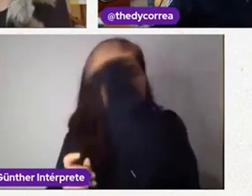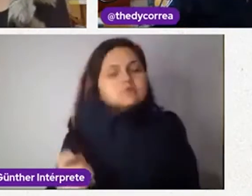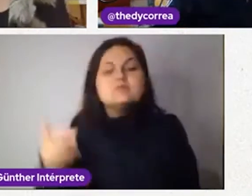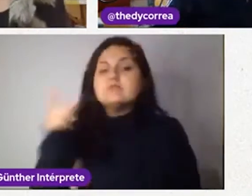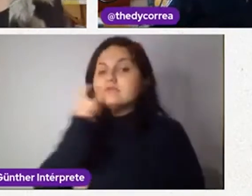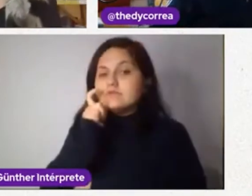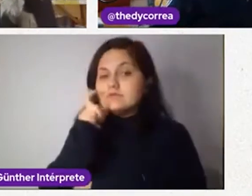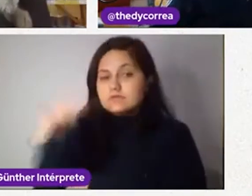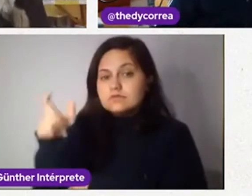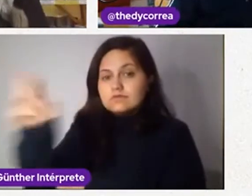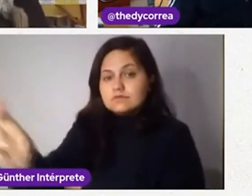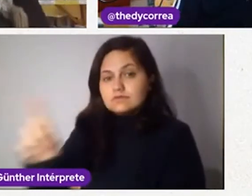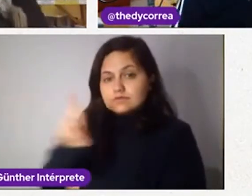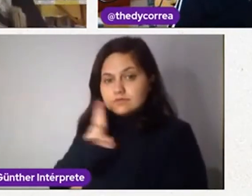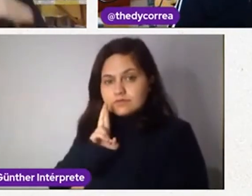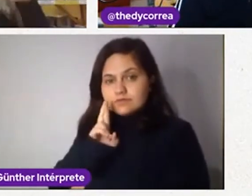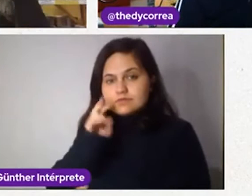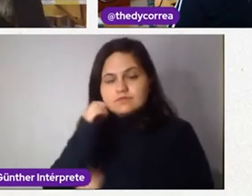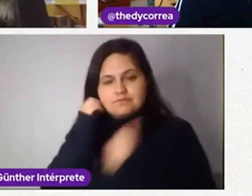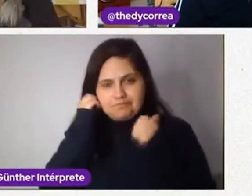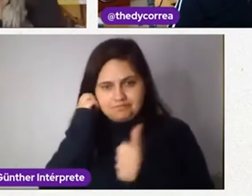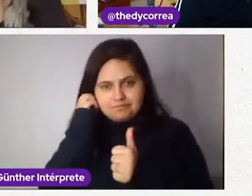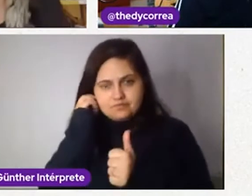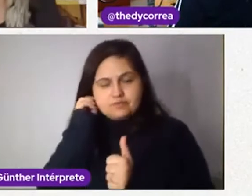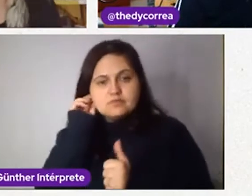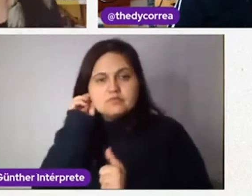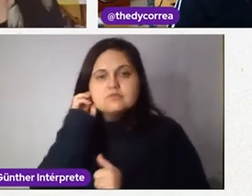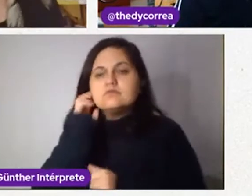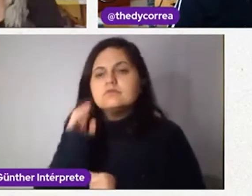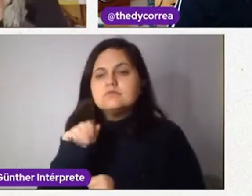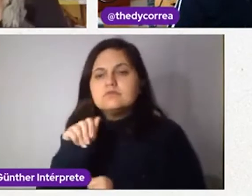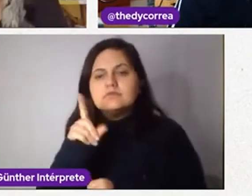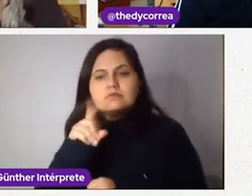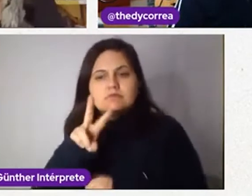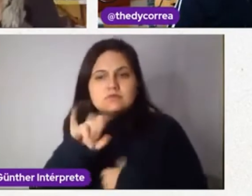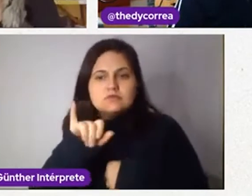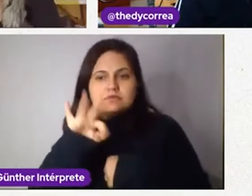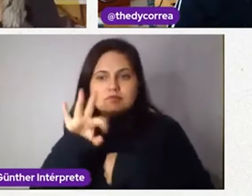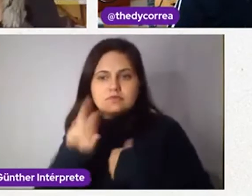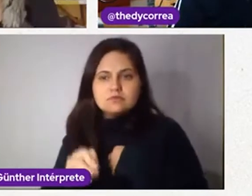uma coisa e tu me diz uma palavra. Um adjetivo.